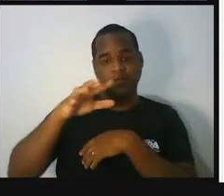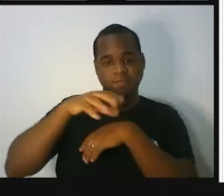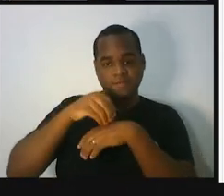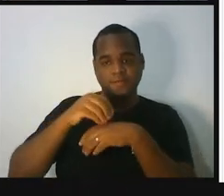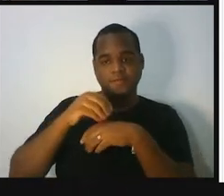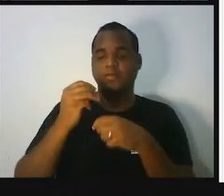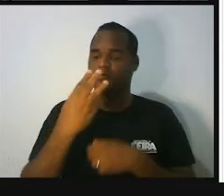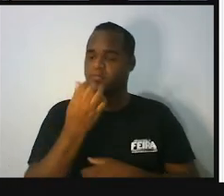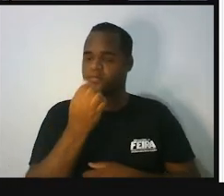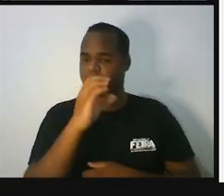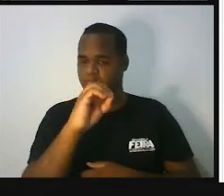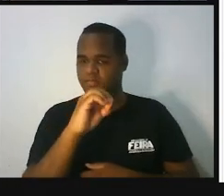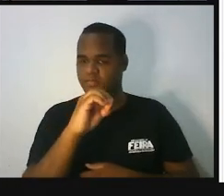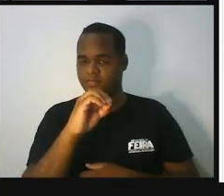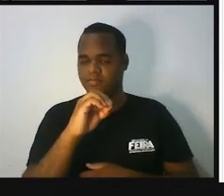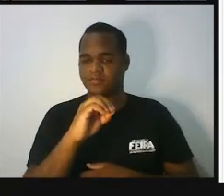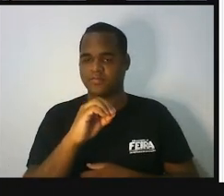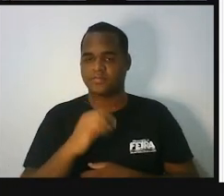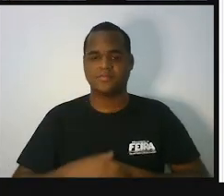360